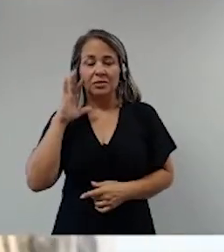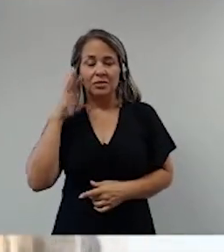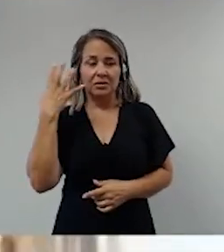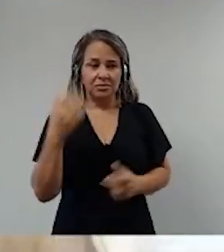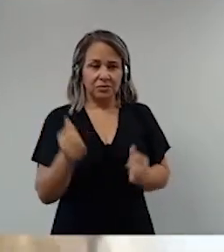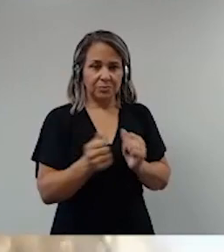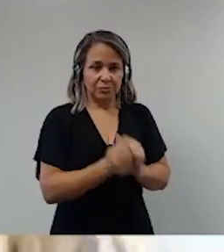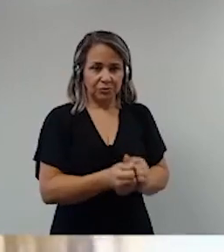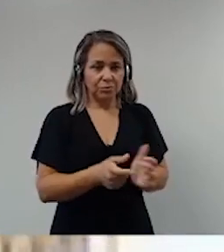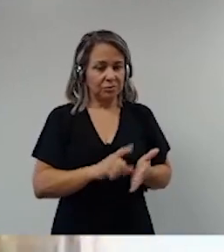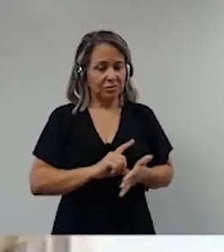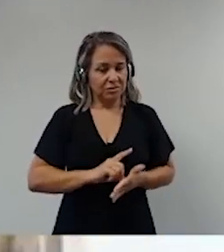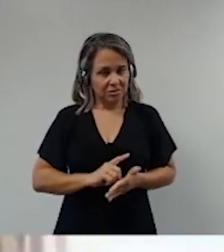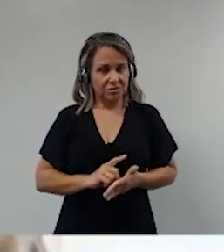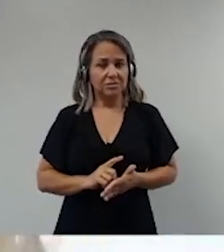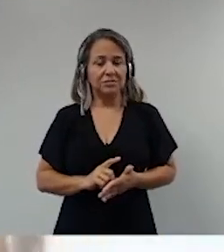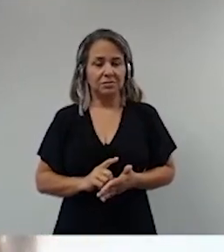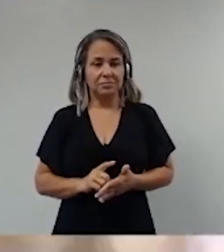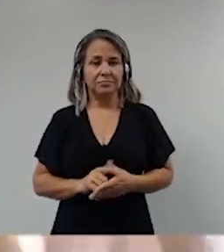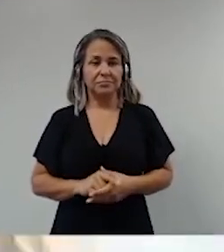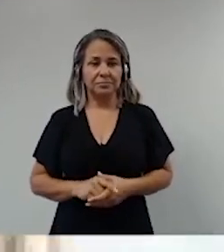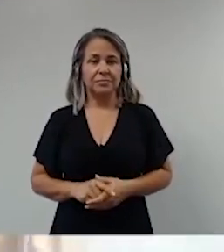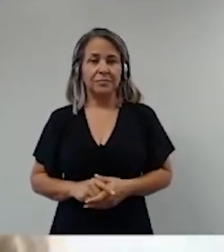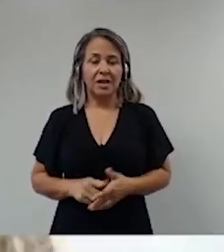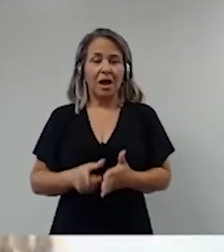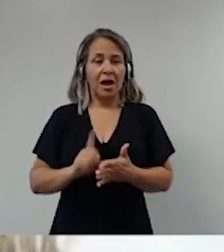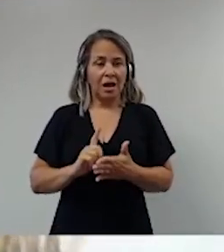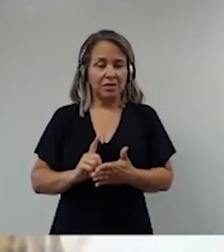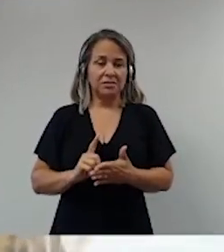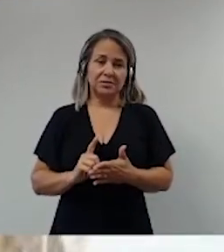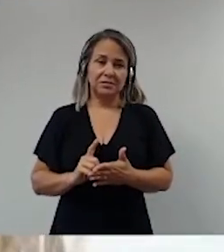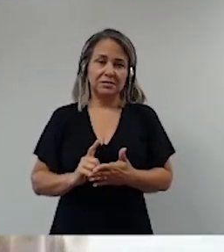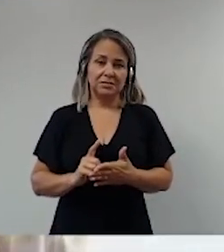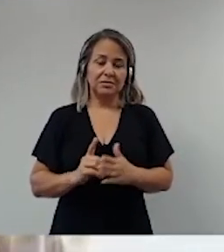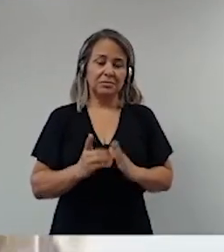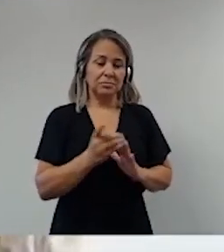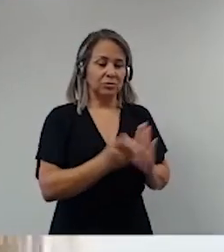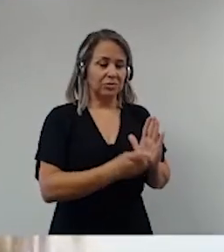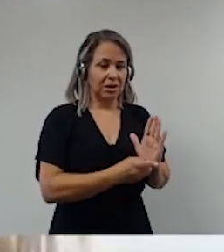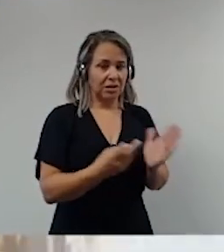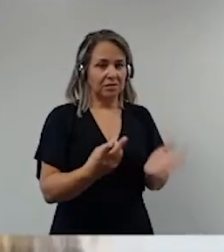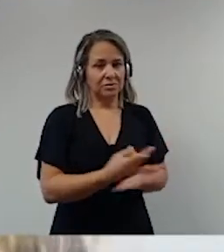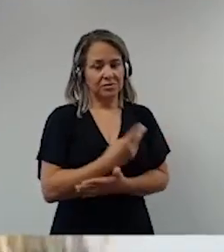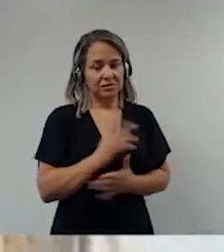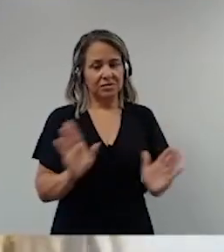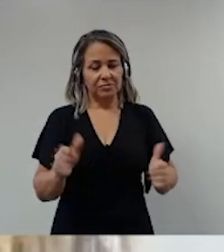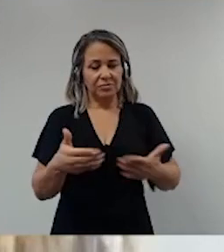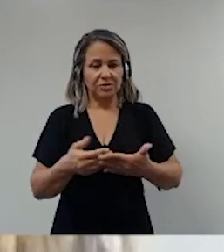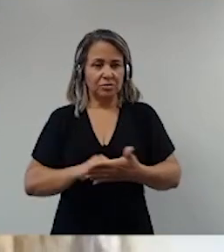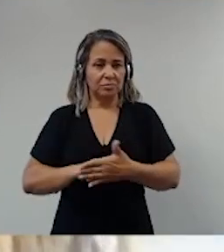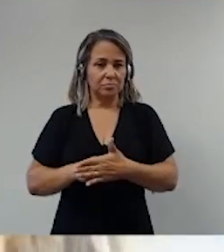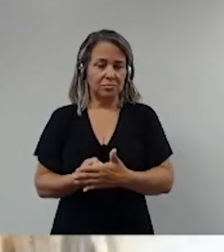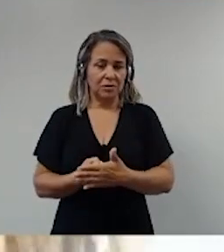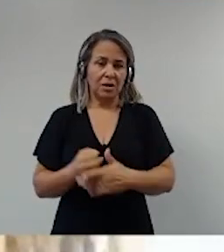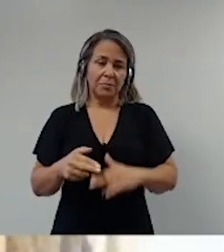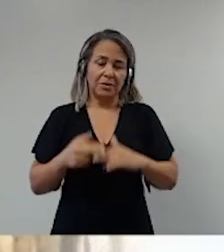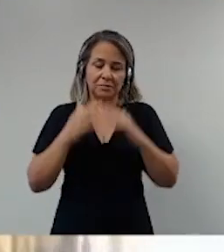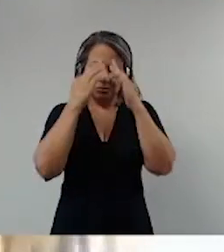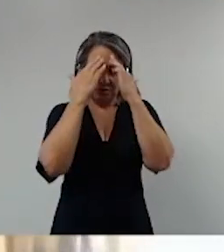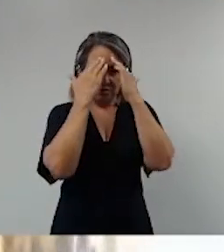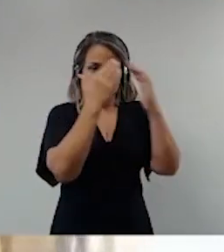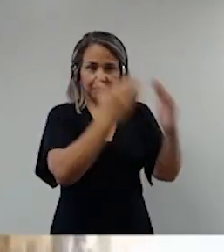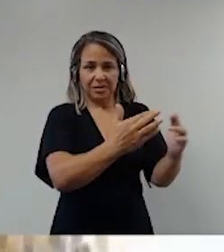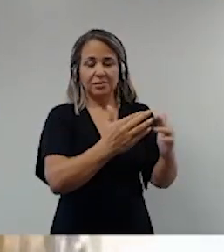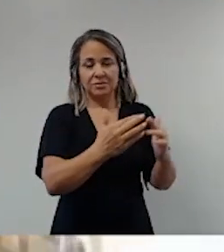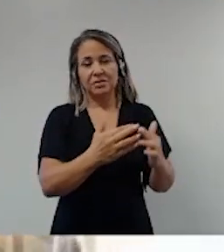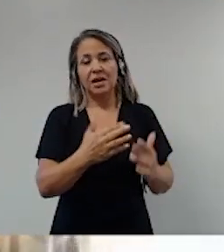tomamos antecipadamente, ainda antes mesmo da edição dos decretos de fechamento, por uma questão de respeito à saúde dos